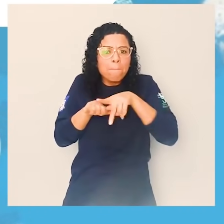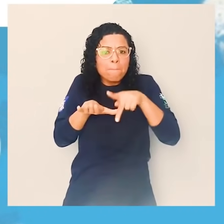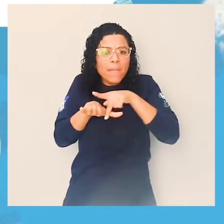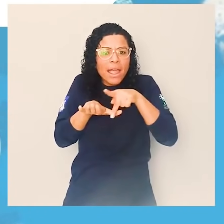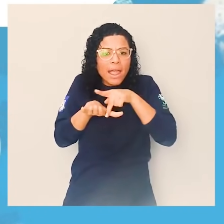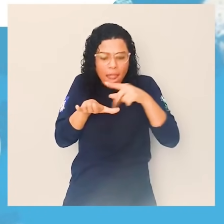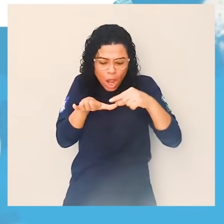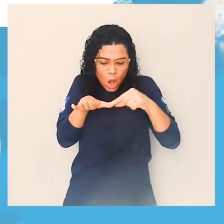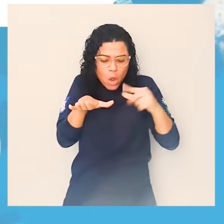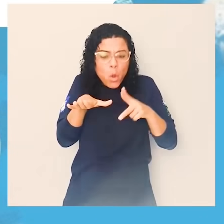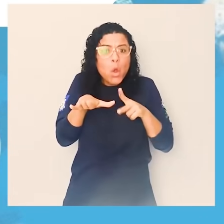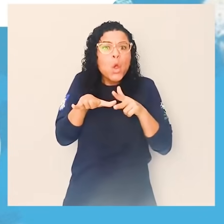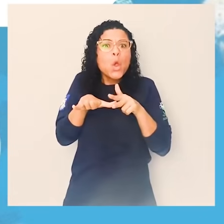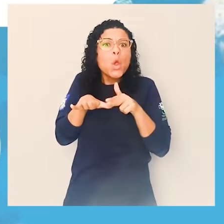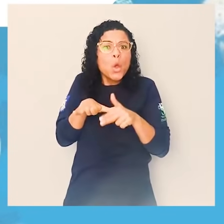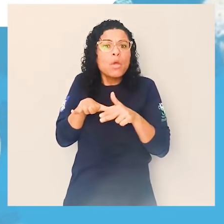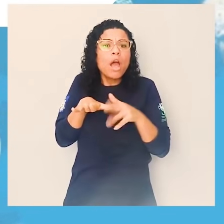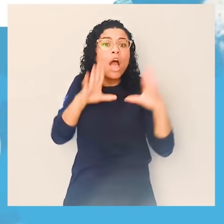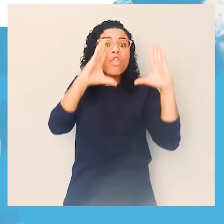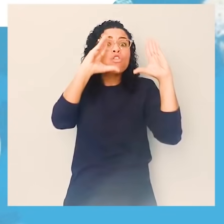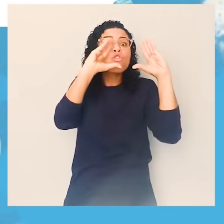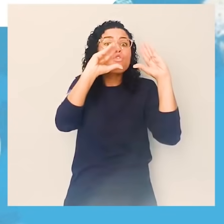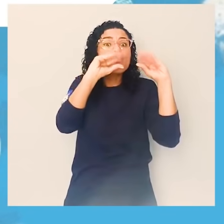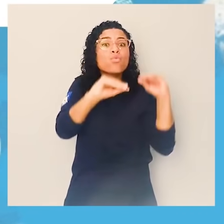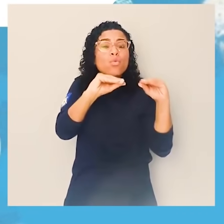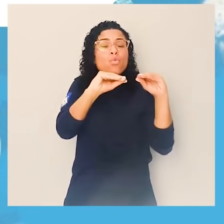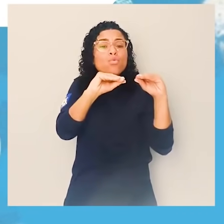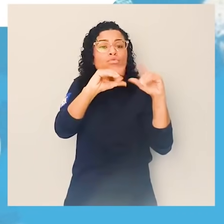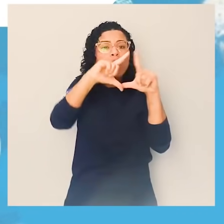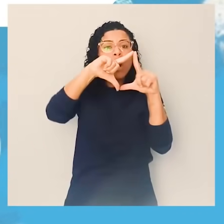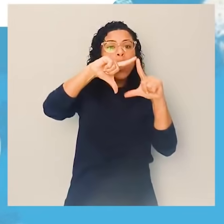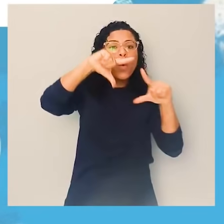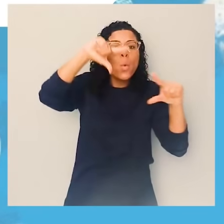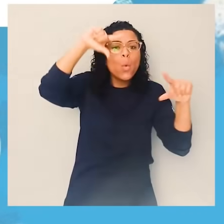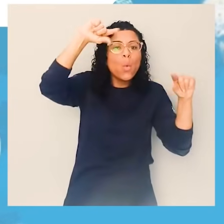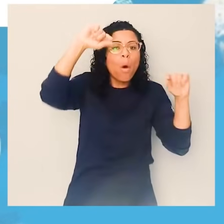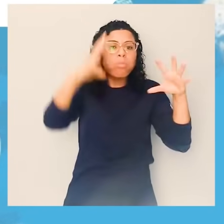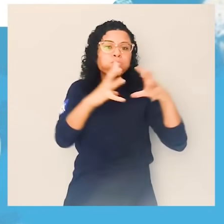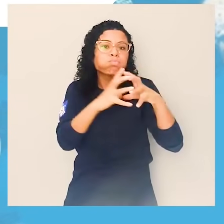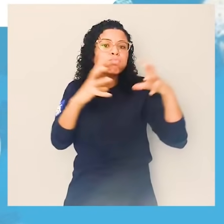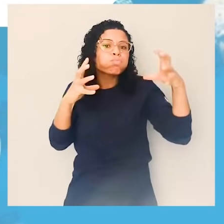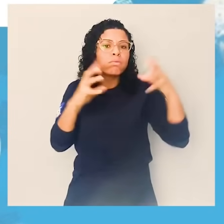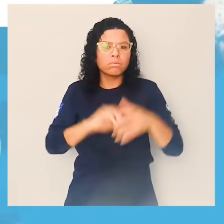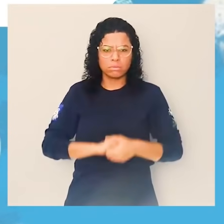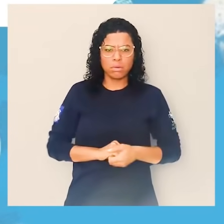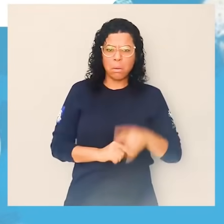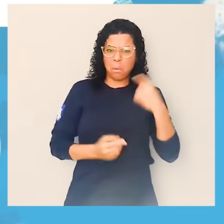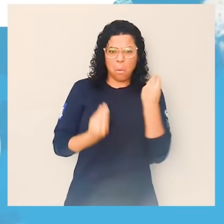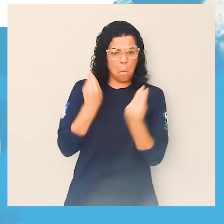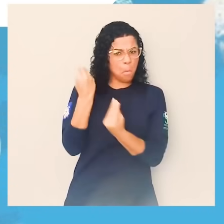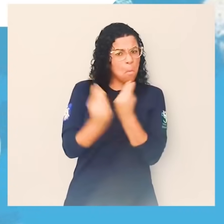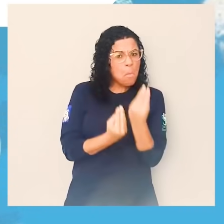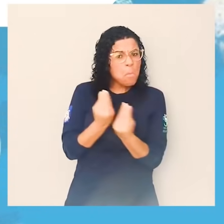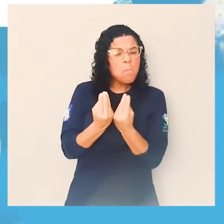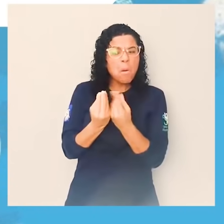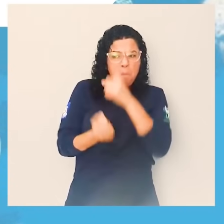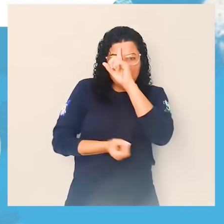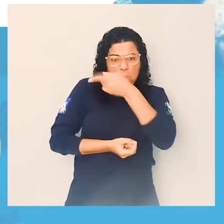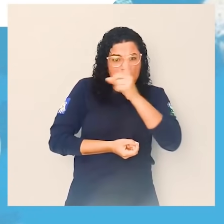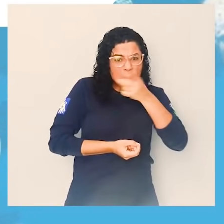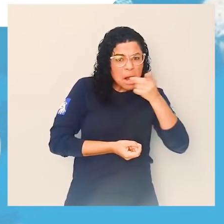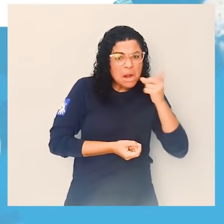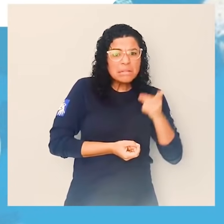do pé direito em noite de lua cheia. Agora, por que é que o reizinho queria mandar no dedão das